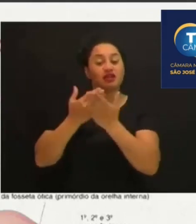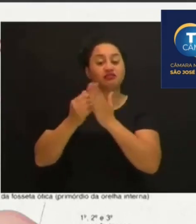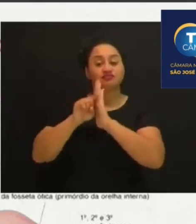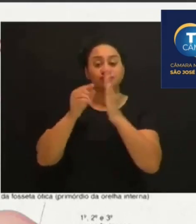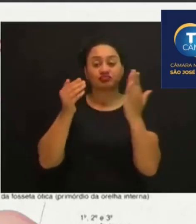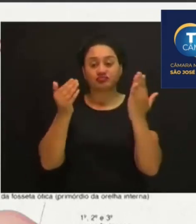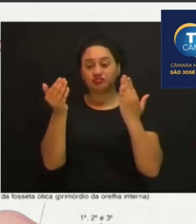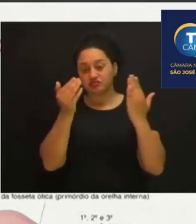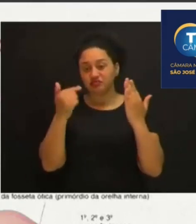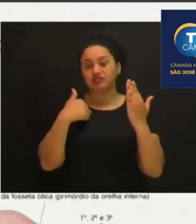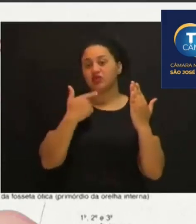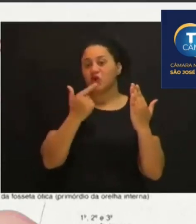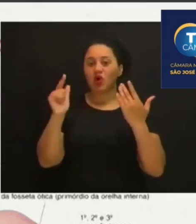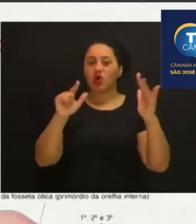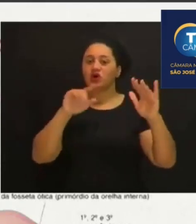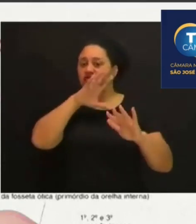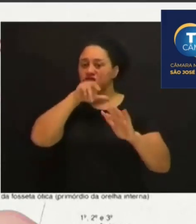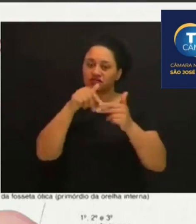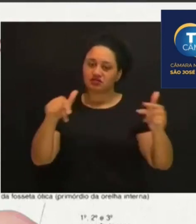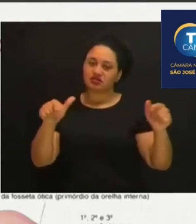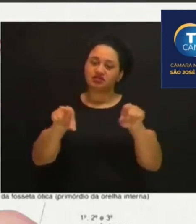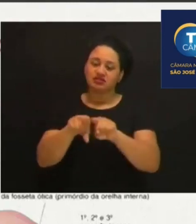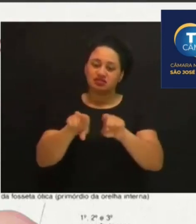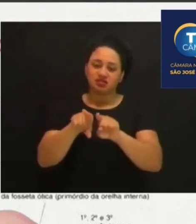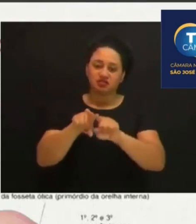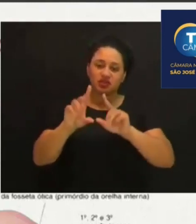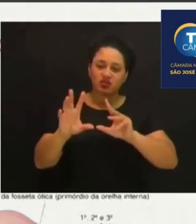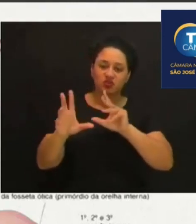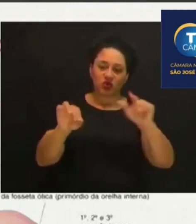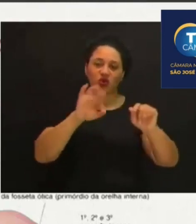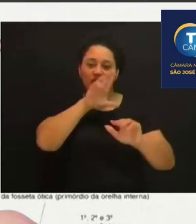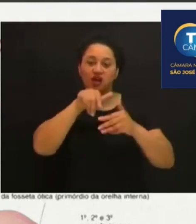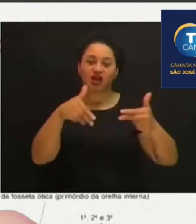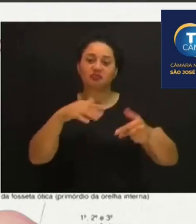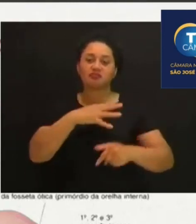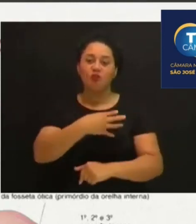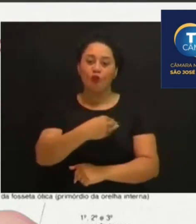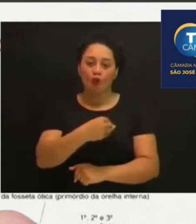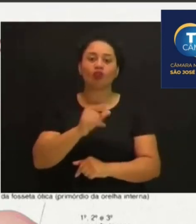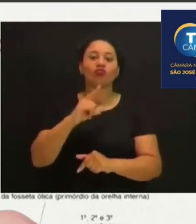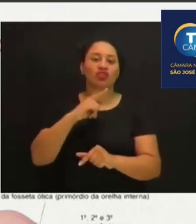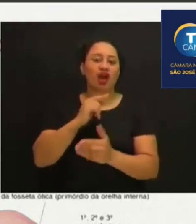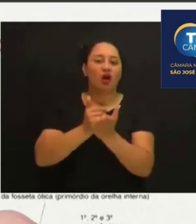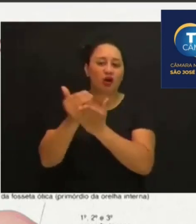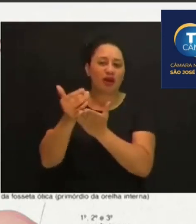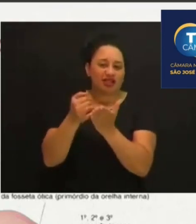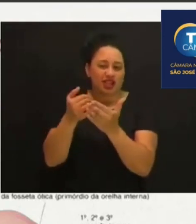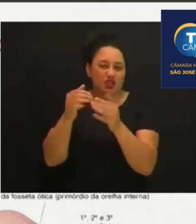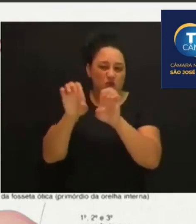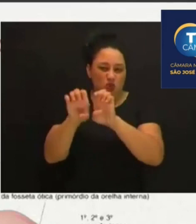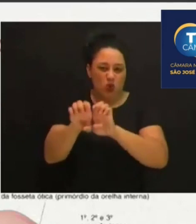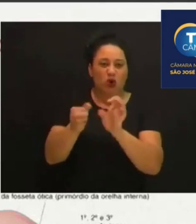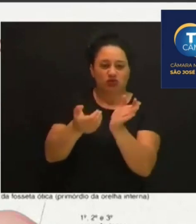né, entre os outros mamíferos também, inclusive. Todos os mamíferos vão passar por mais ou menos essa estrutura nessa fase